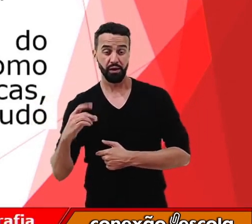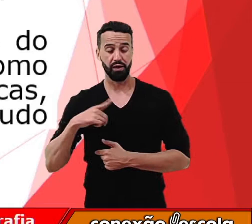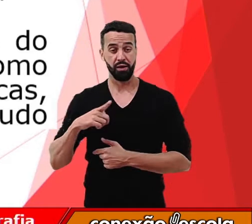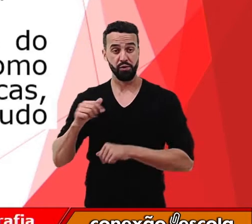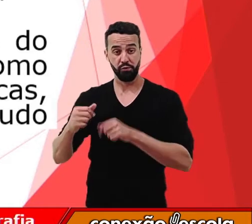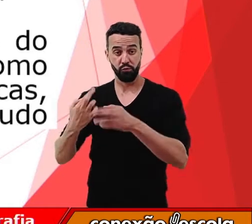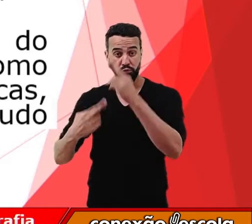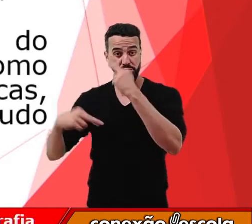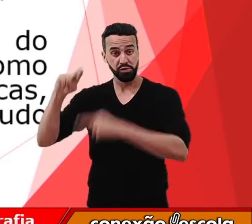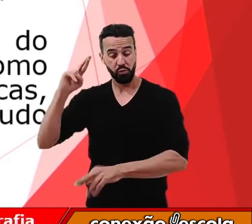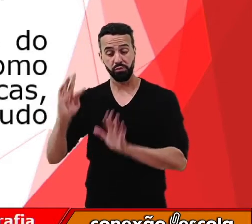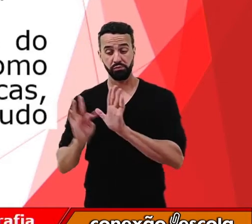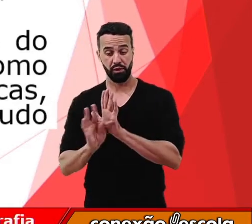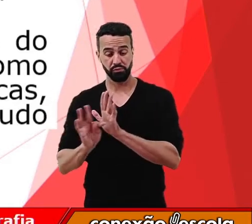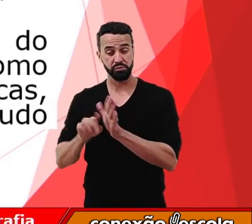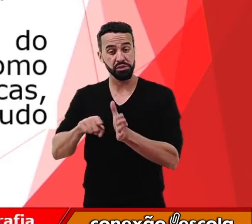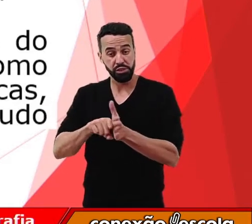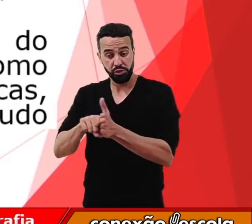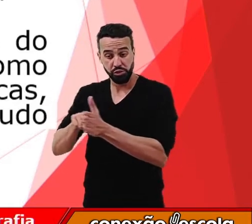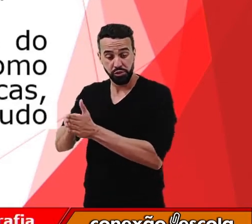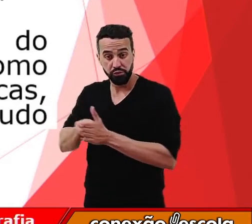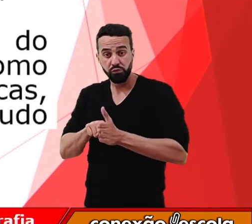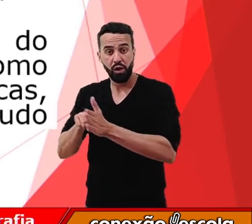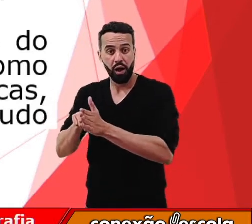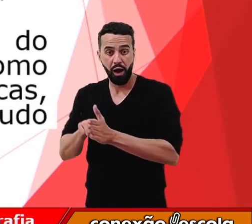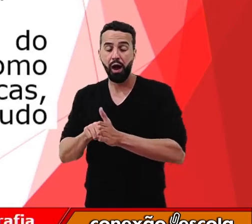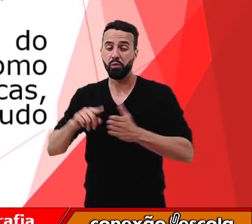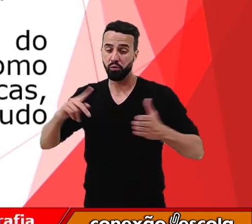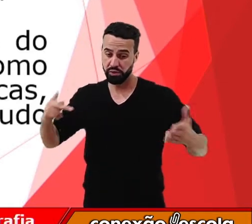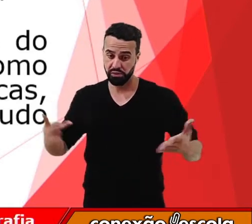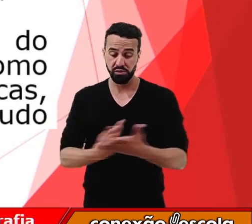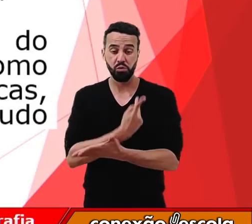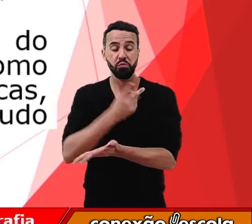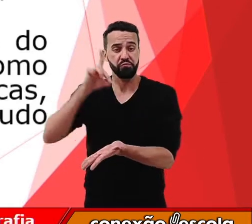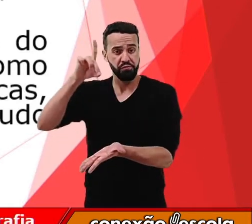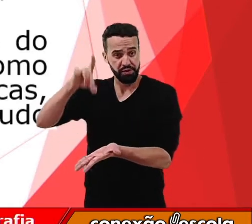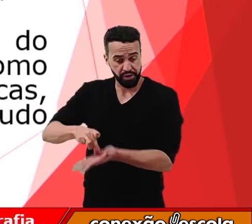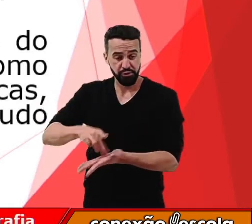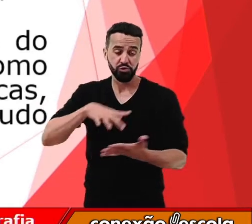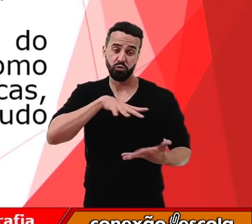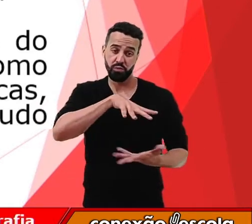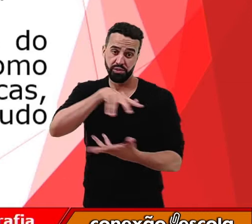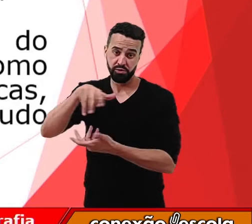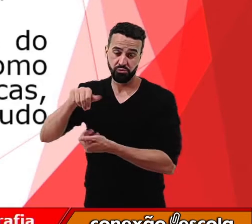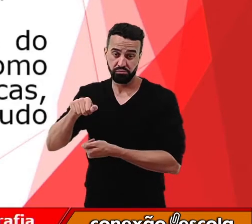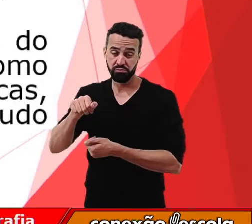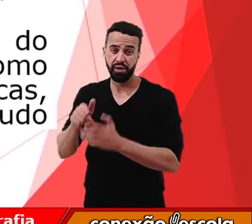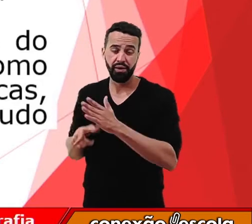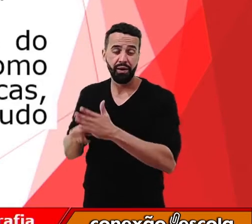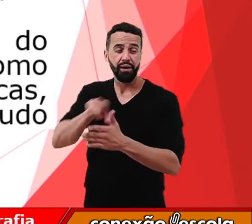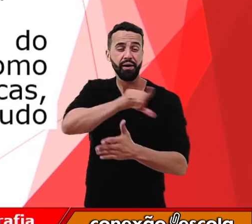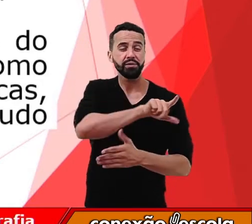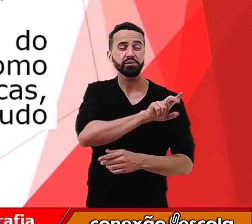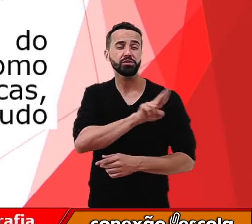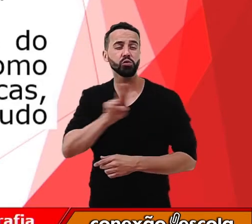técnico-científico-informacional, que nós podemos dizer que a globalização teve início. O que rolou antes